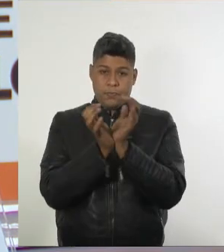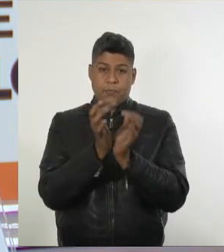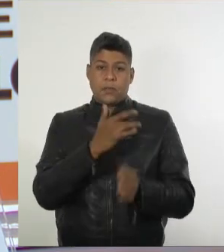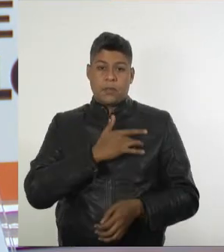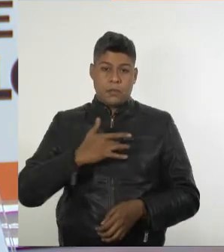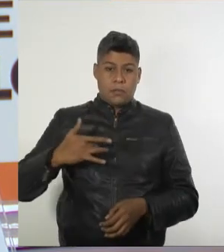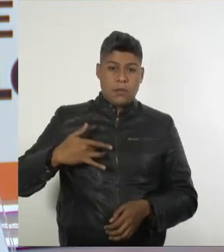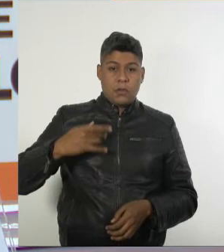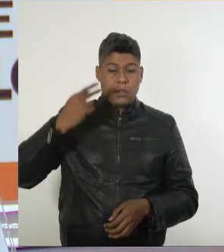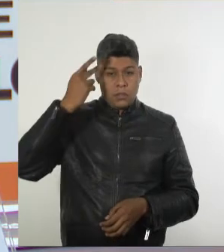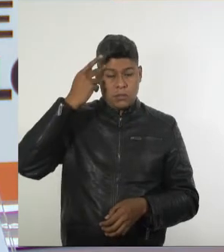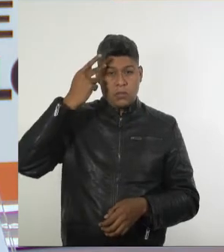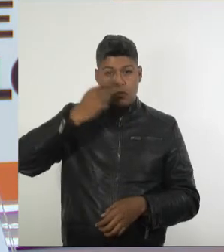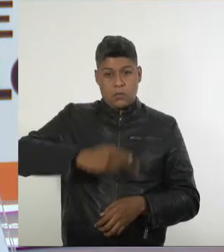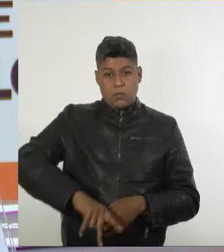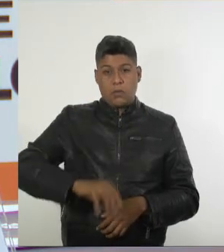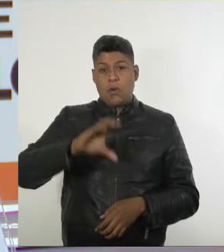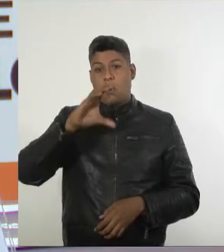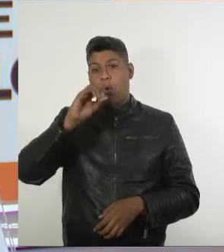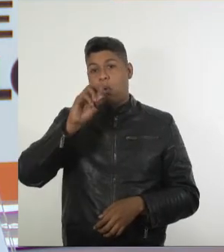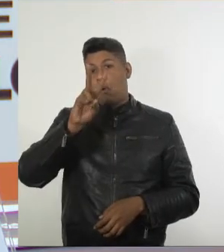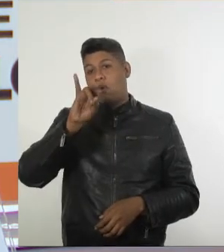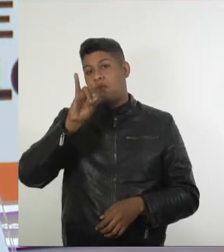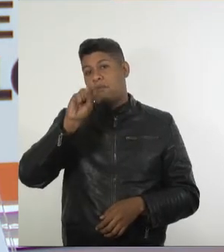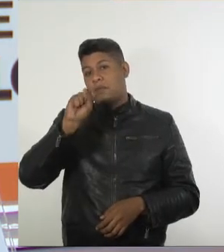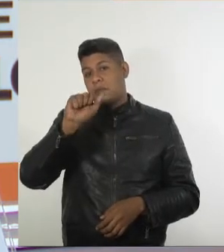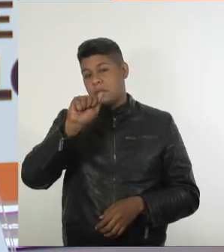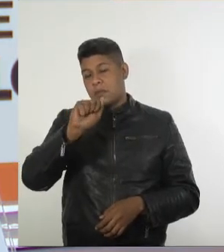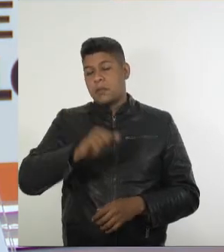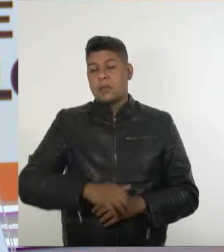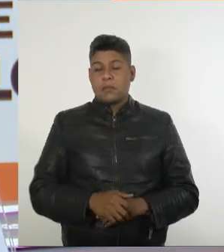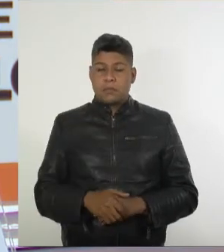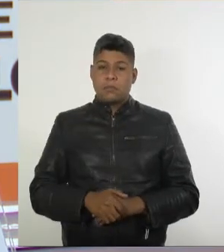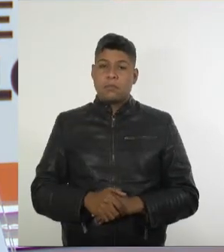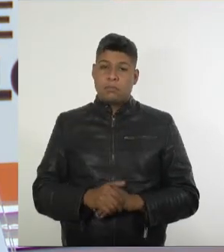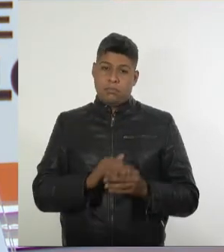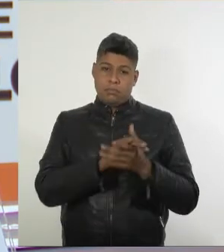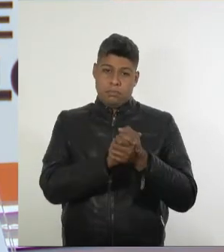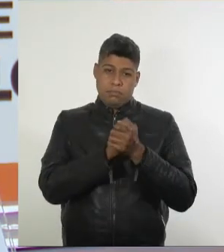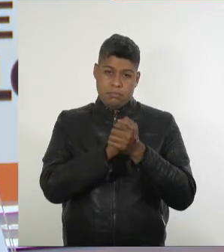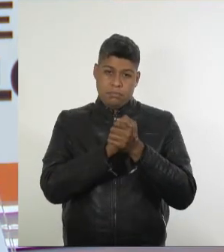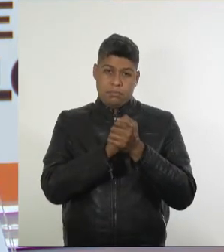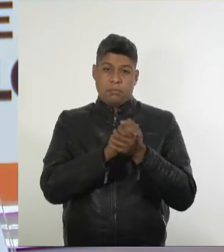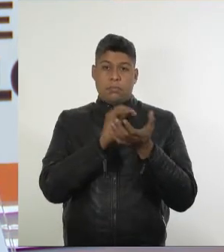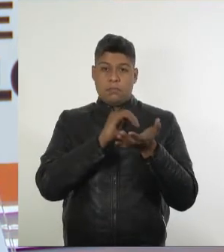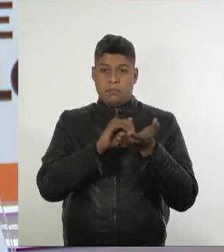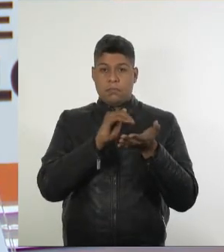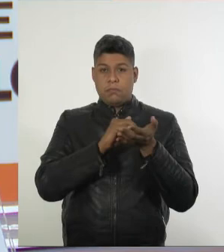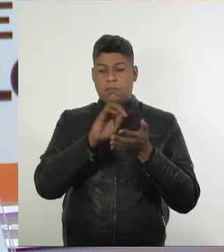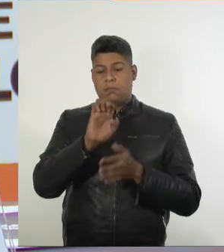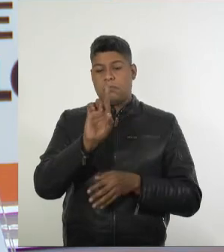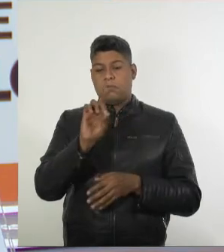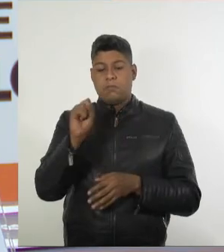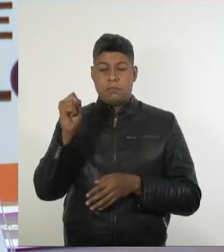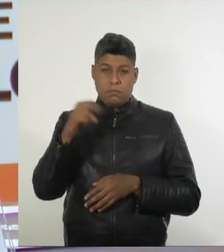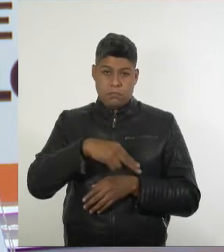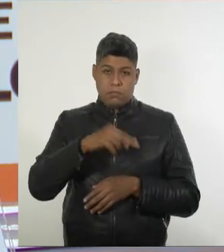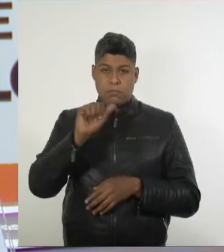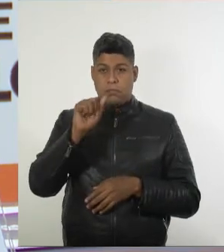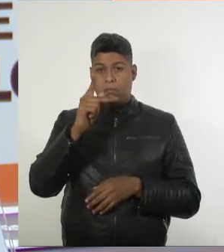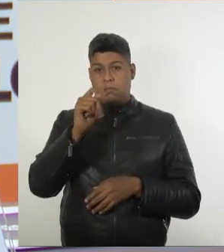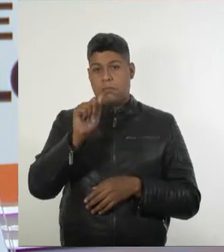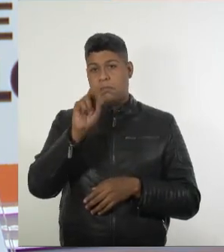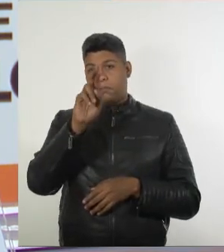saúde da cidade de São Paulo, na Covisa, e aqui cumprimentar o secretário Edson, a figura do qual cumprimento